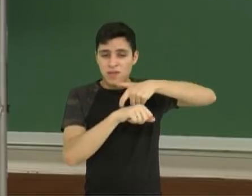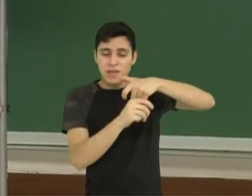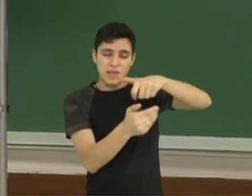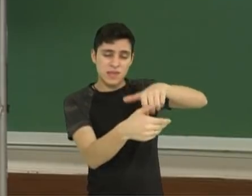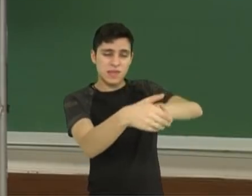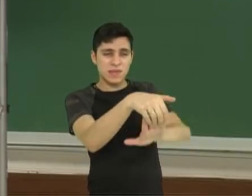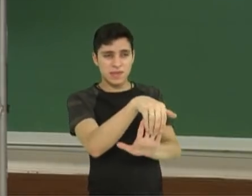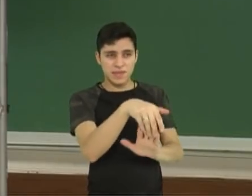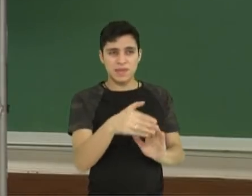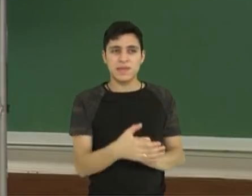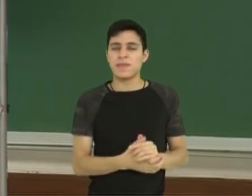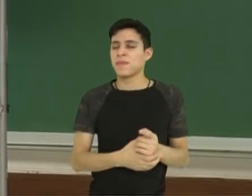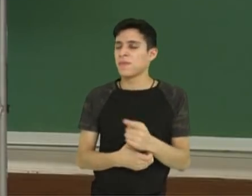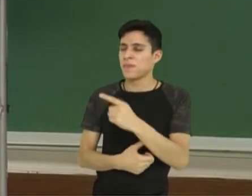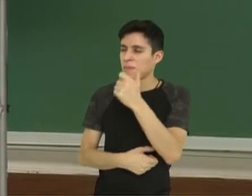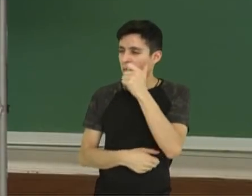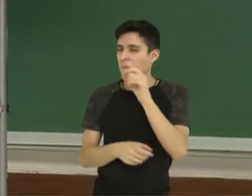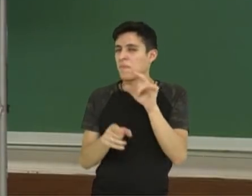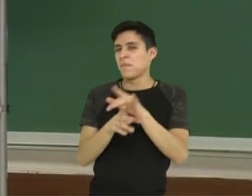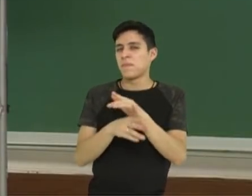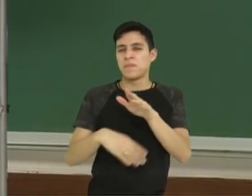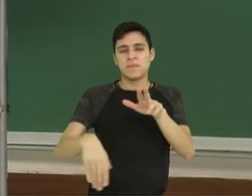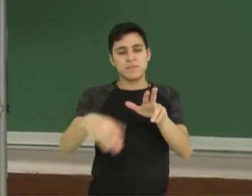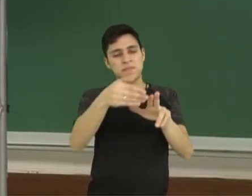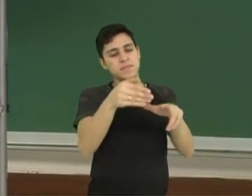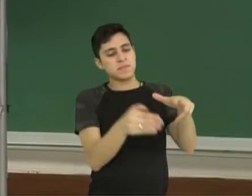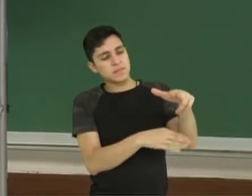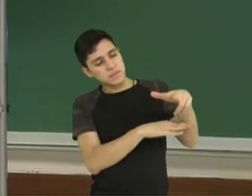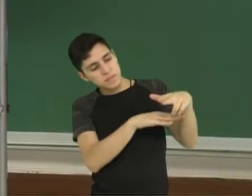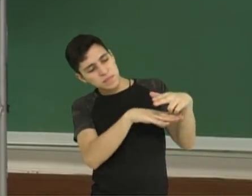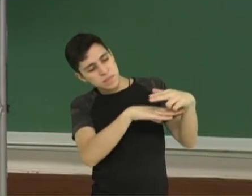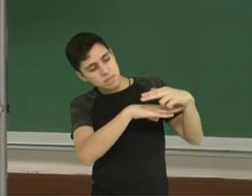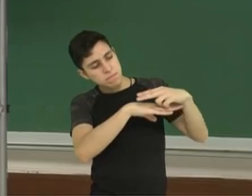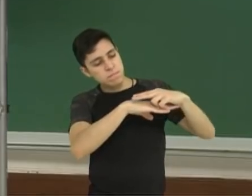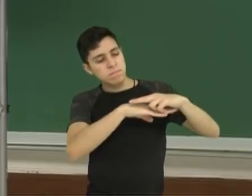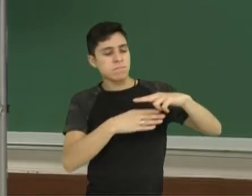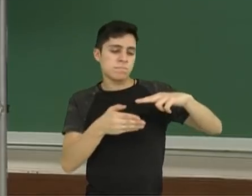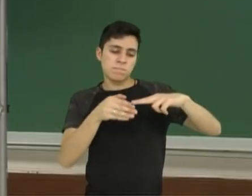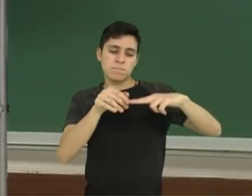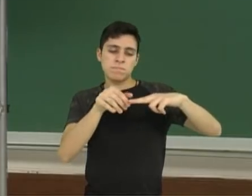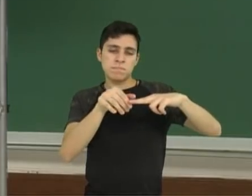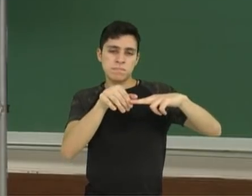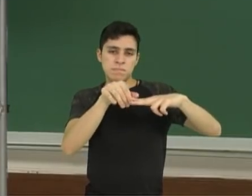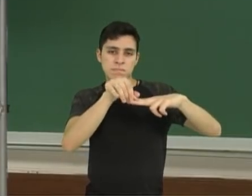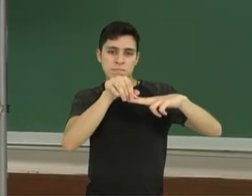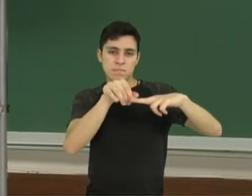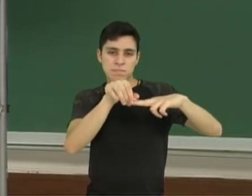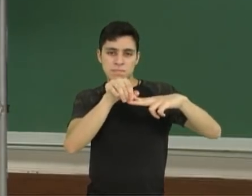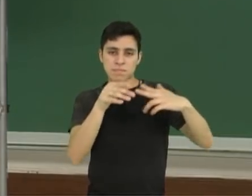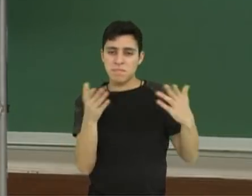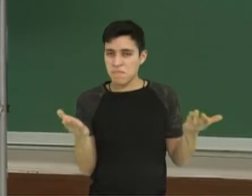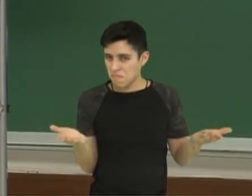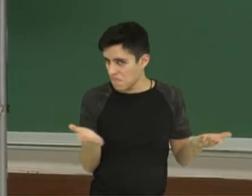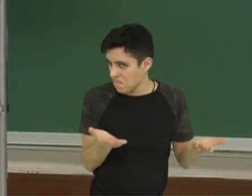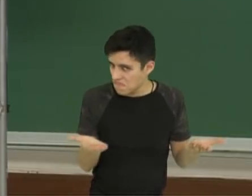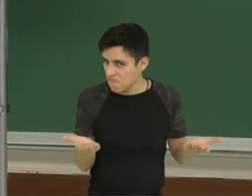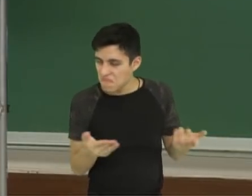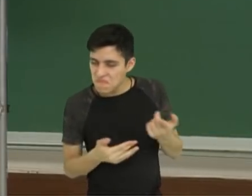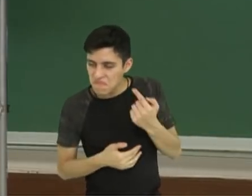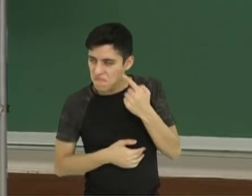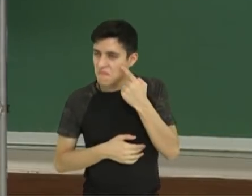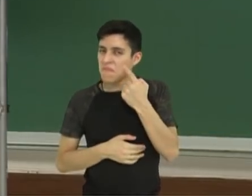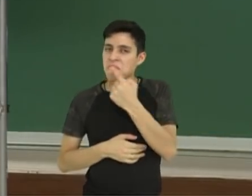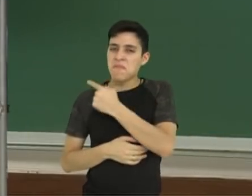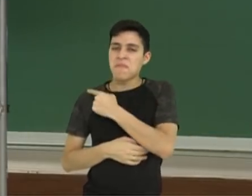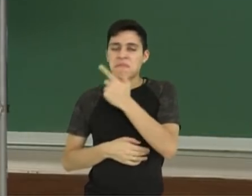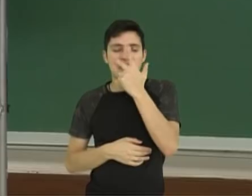Ela está toda pronta, colocou sua roupa, foi lá num campo de futebol. Hoje eu vou fazer uma atividade física. Ela pensou, estou olhando aqui ó, com a minha lupa,